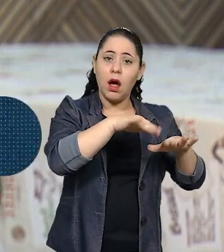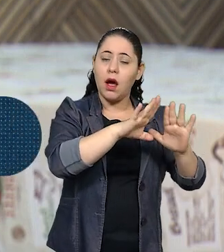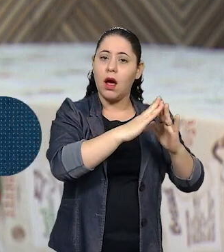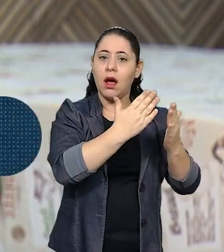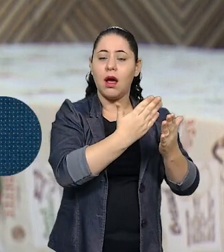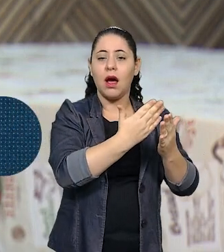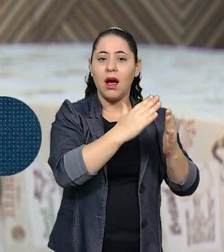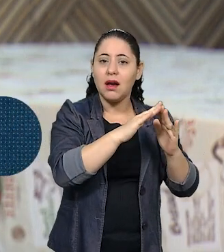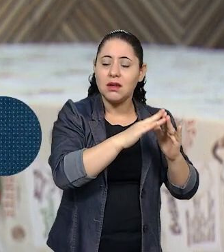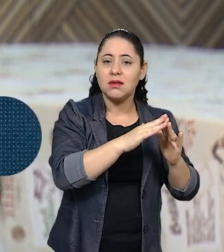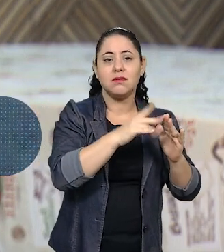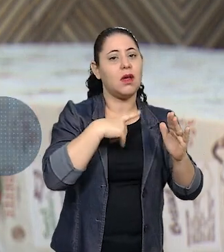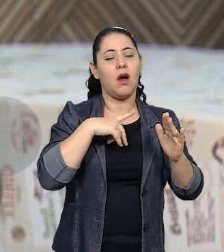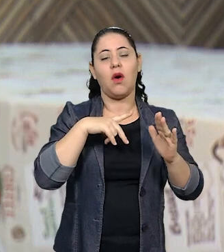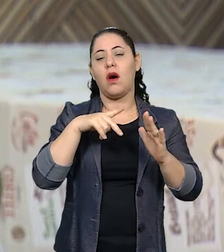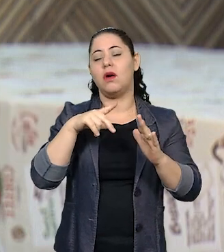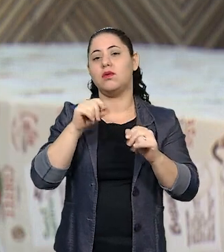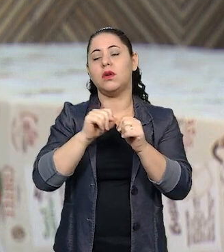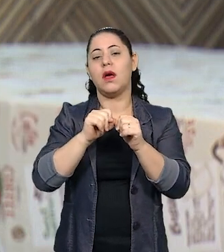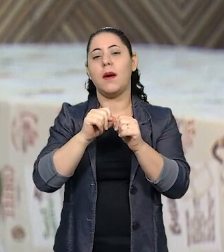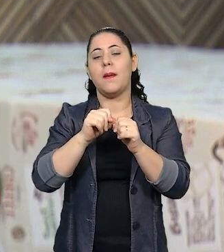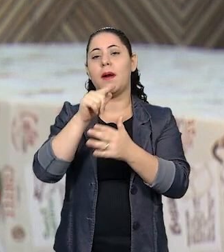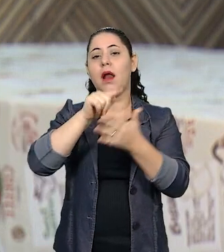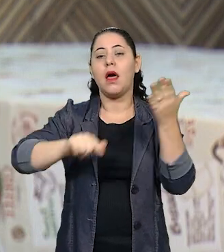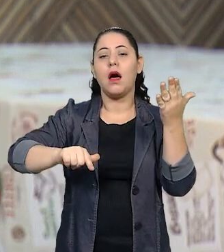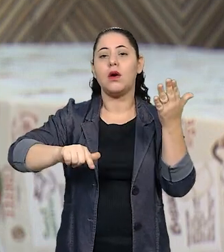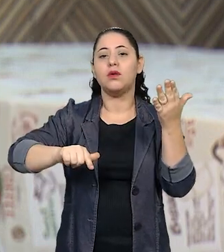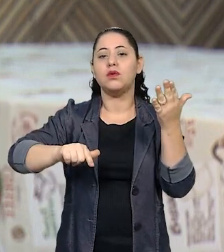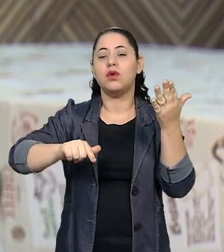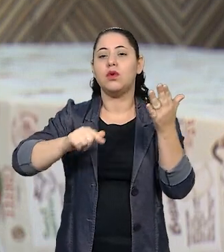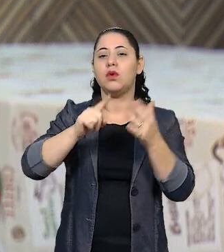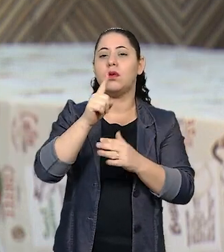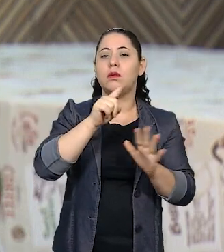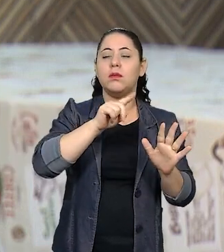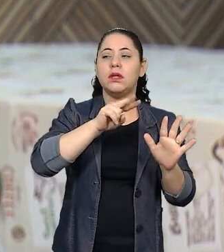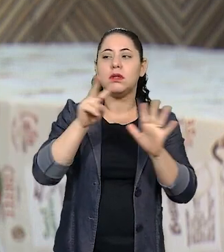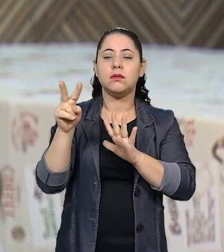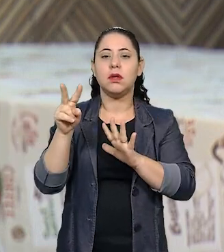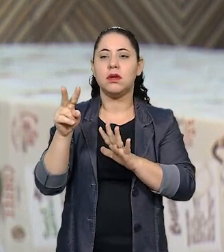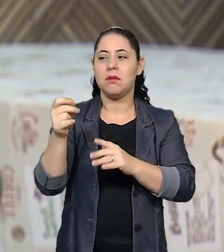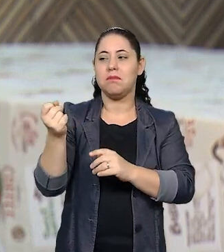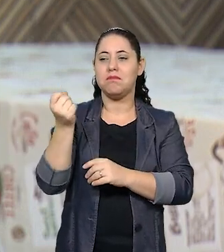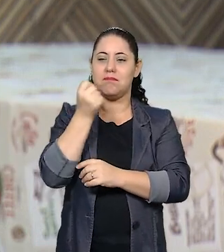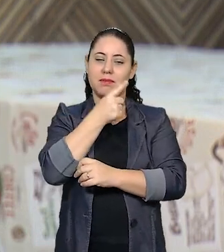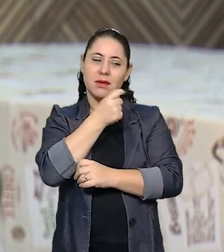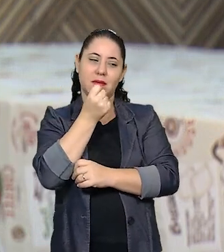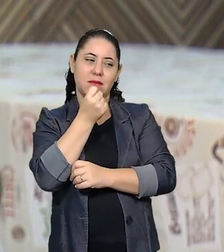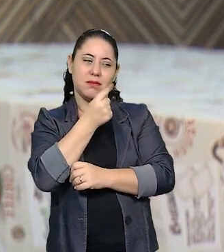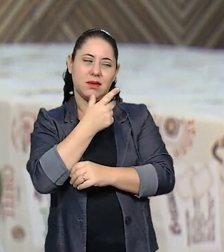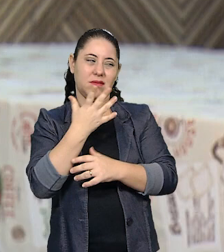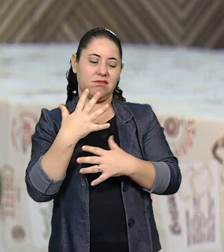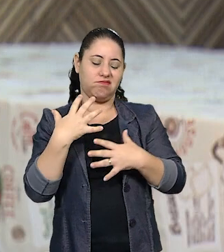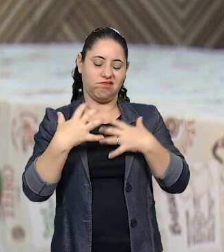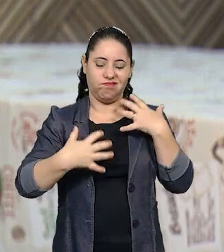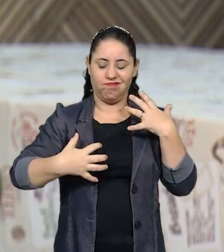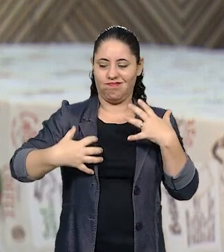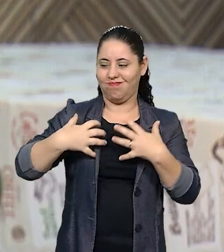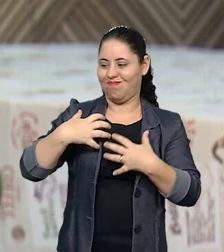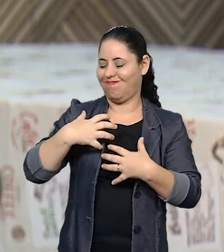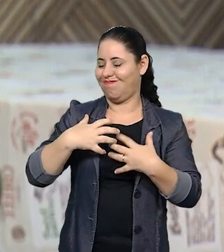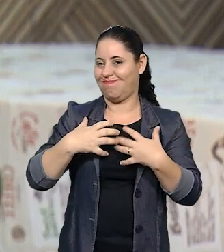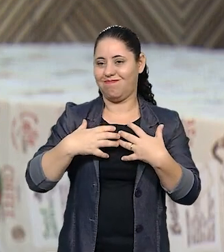alta, a barriga estava bem inchada, e eu não podia deixar ela sozinha, não tinha com quem deixar. Aí eu acabei pegando um atestado de